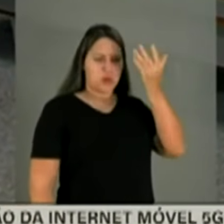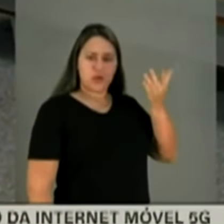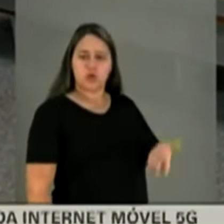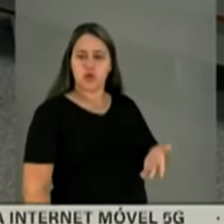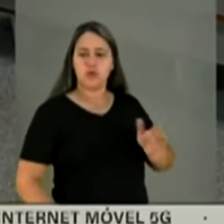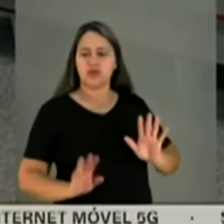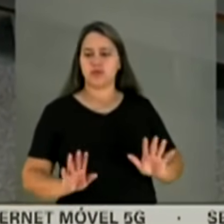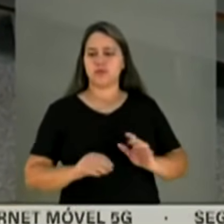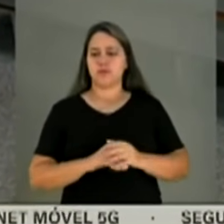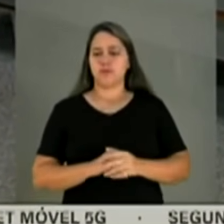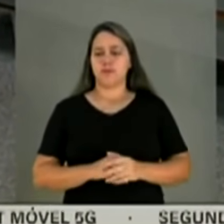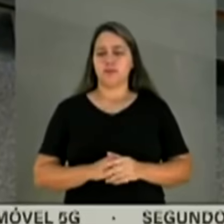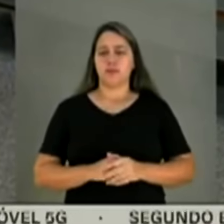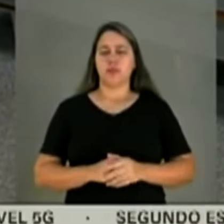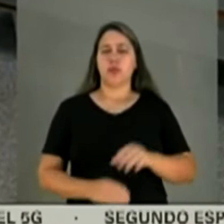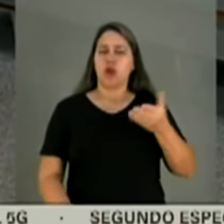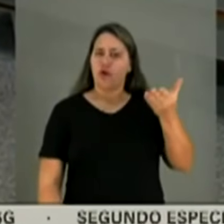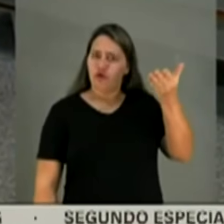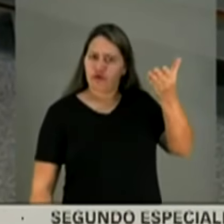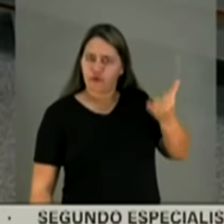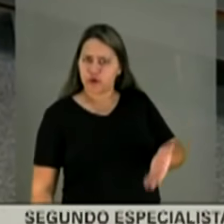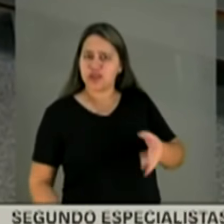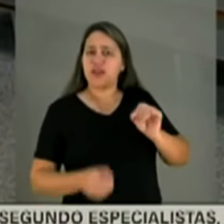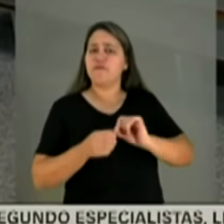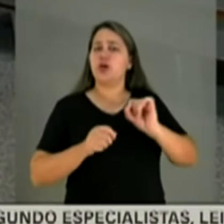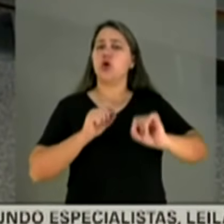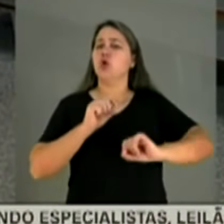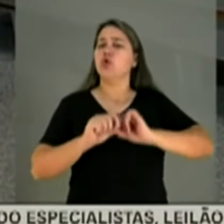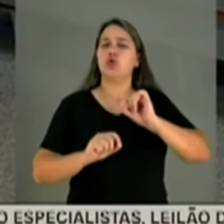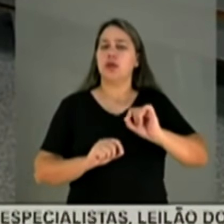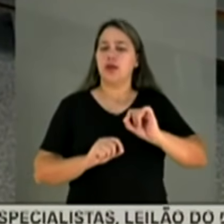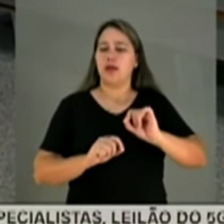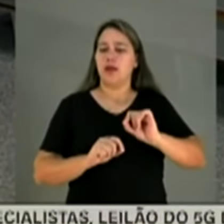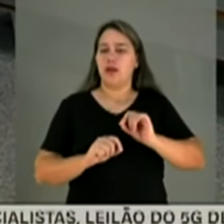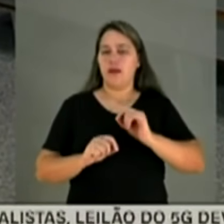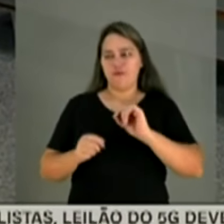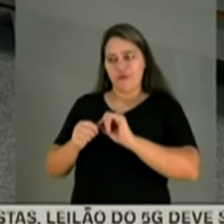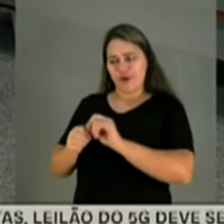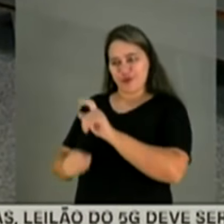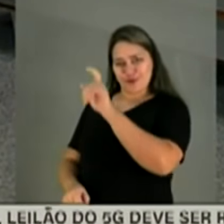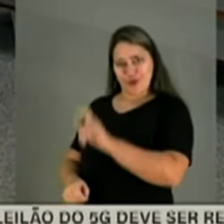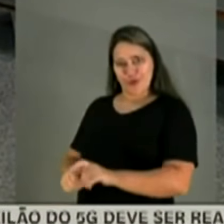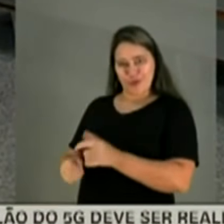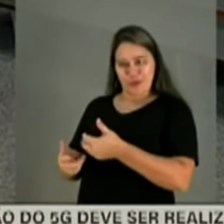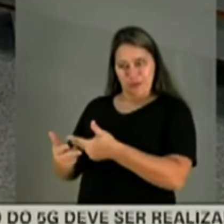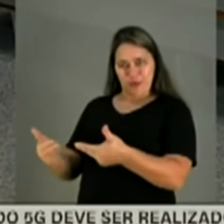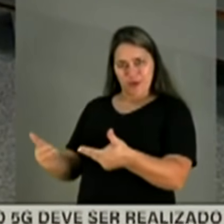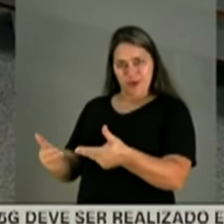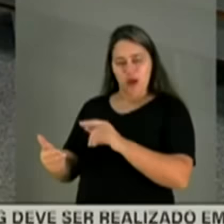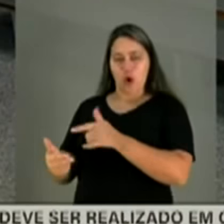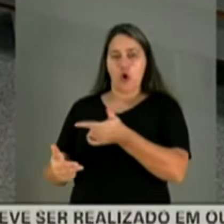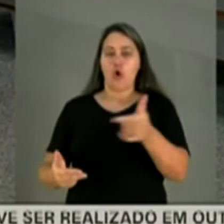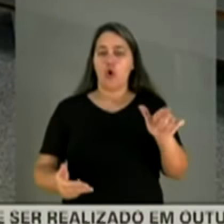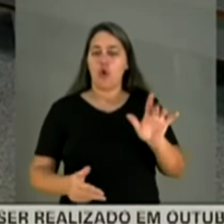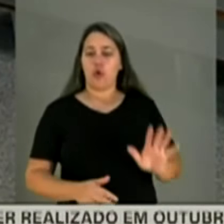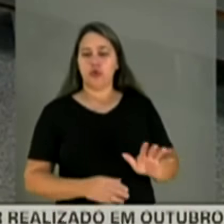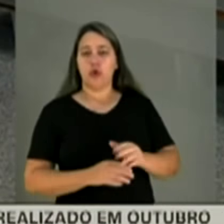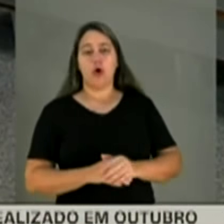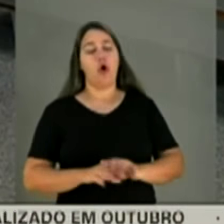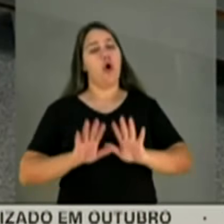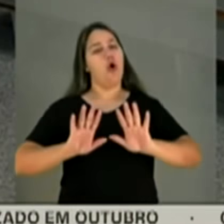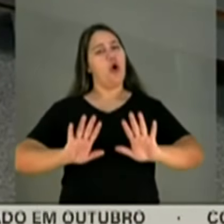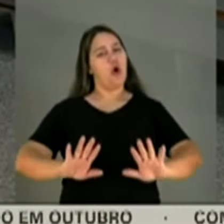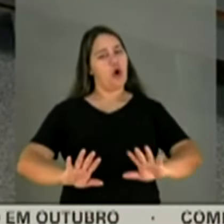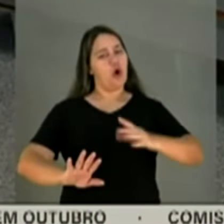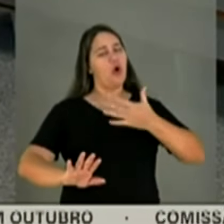Não teve a solidariedade, ô Roberto? Vossa Excelência fez aqui, agiu de um jeito com um. E de um jeito com outro. Olha que eu prenderia todos de